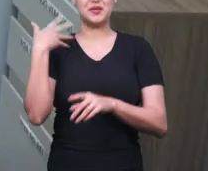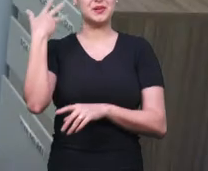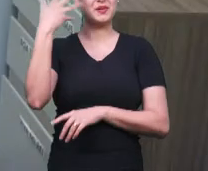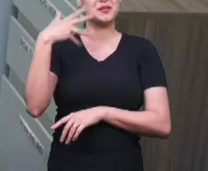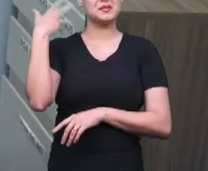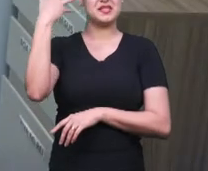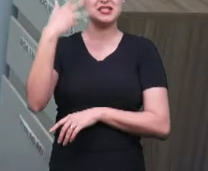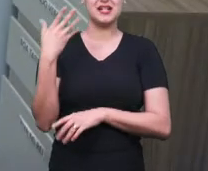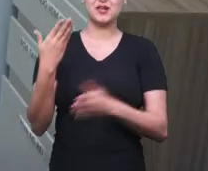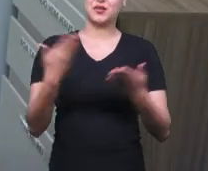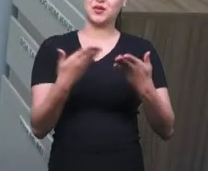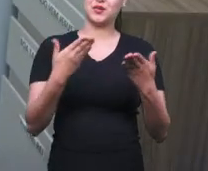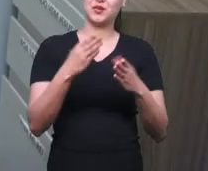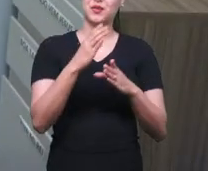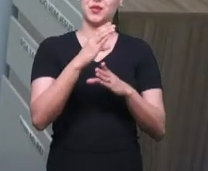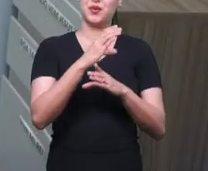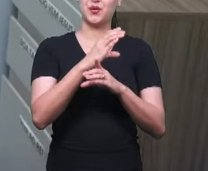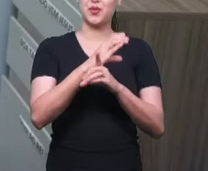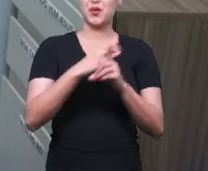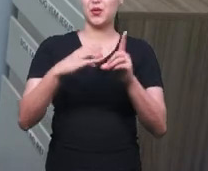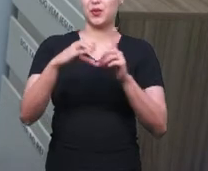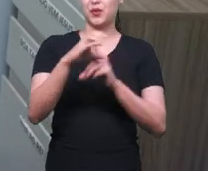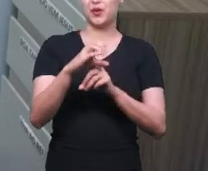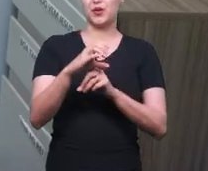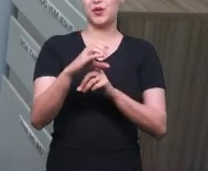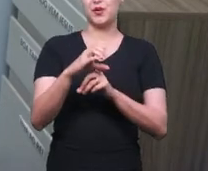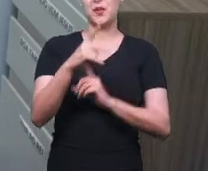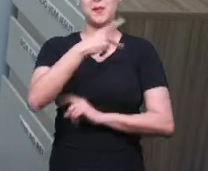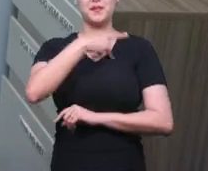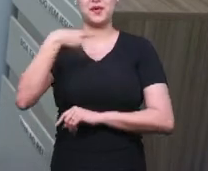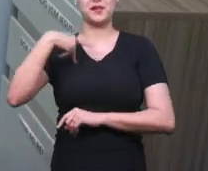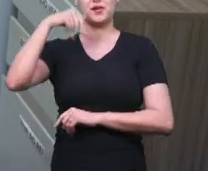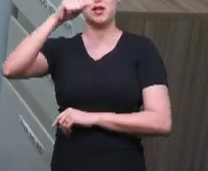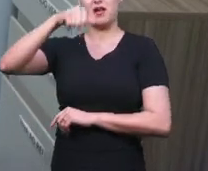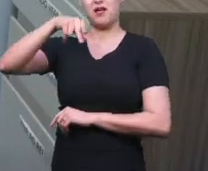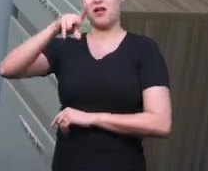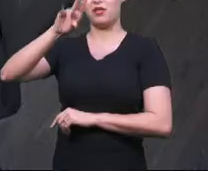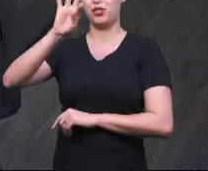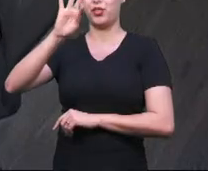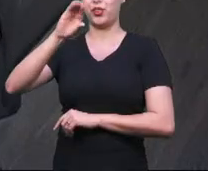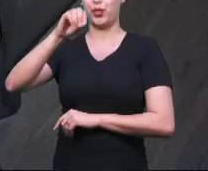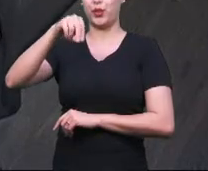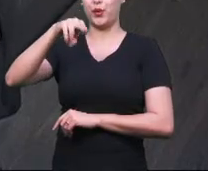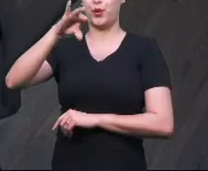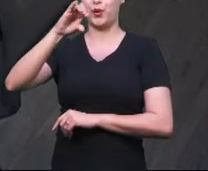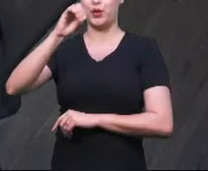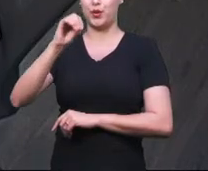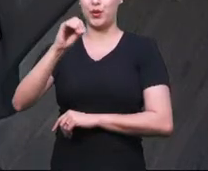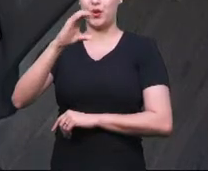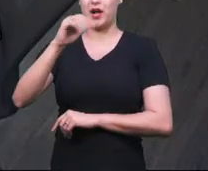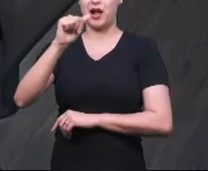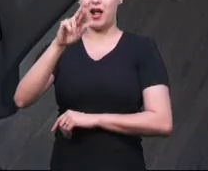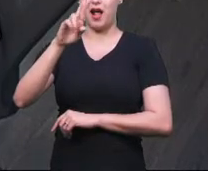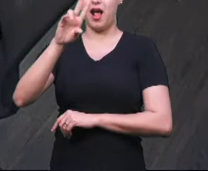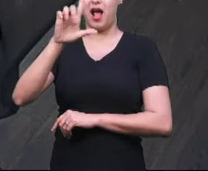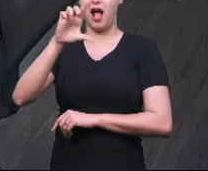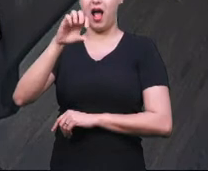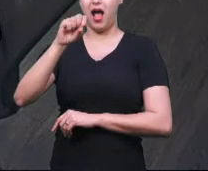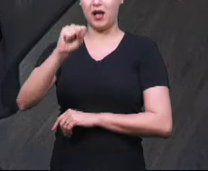E o nosso querido pastor é o pastor Antônio Carlos Oliveira. Pastor Antônio Carlos, a paz do Senhor Jesus. Paz do Senhor Jesus,